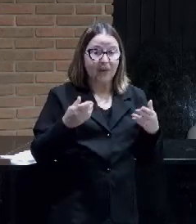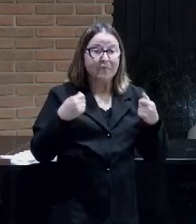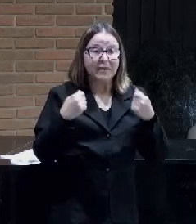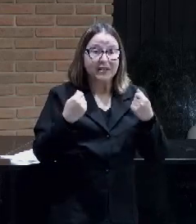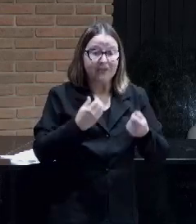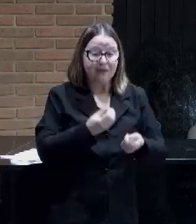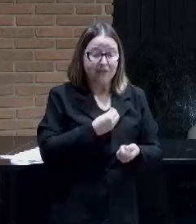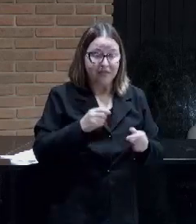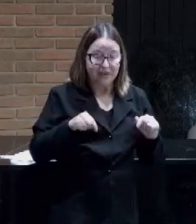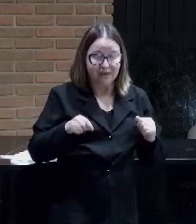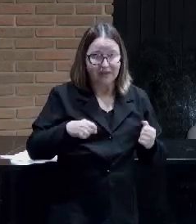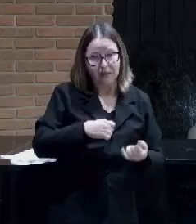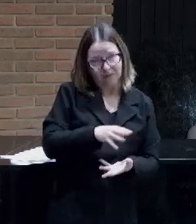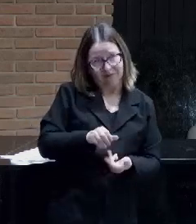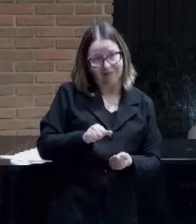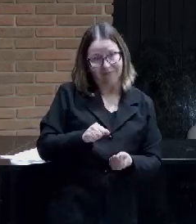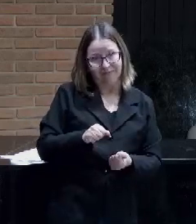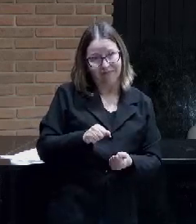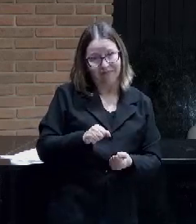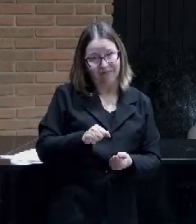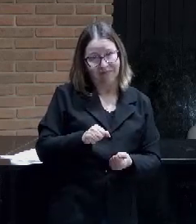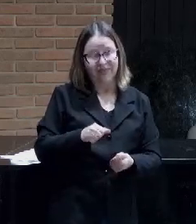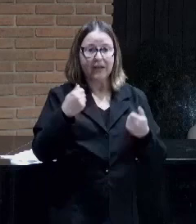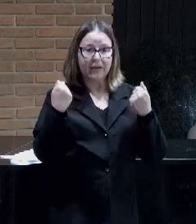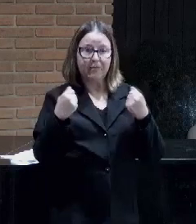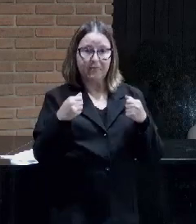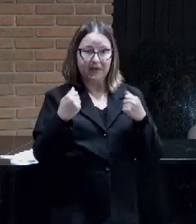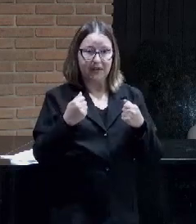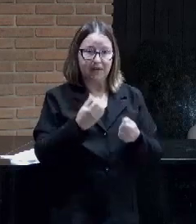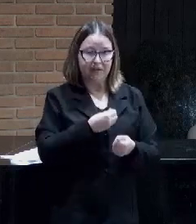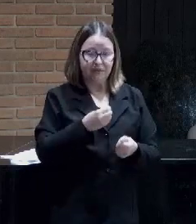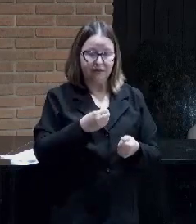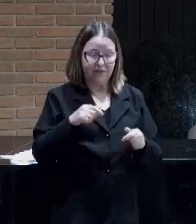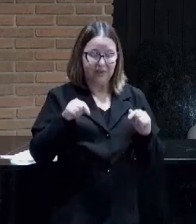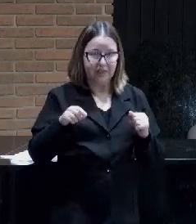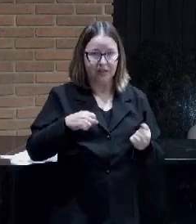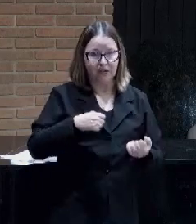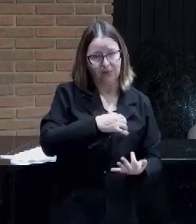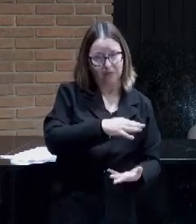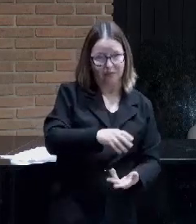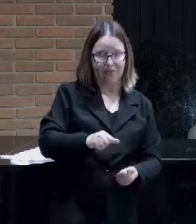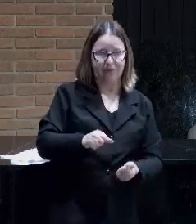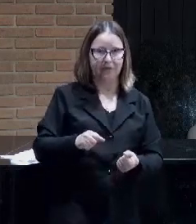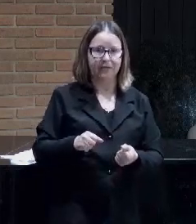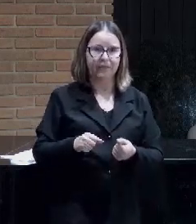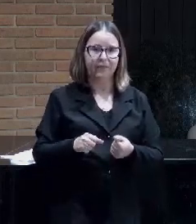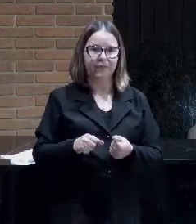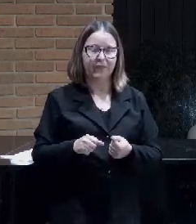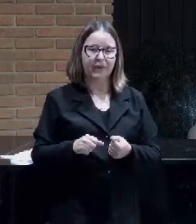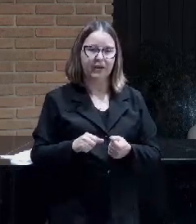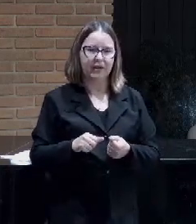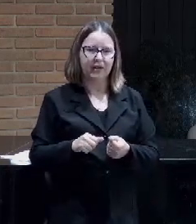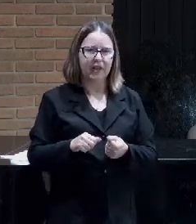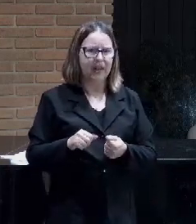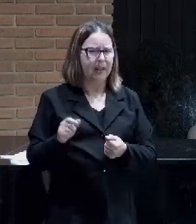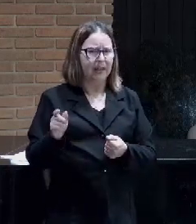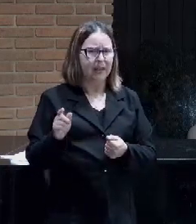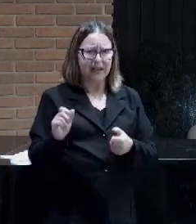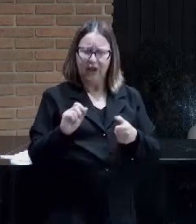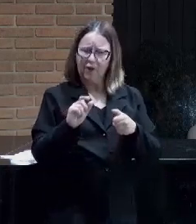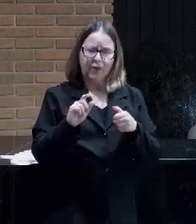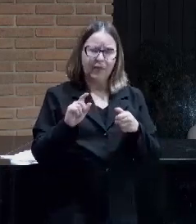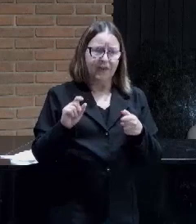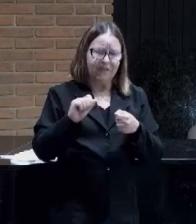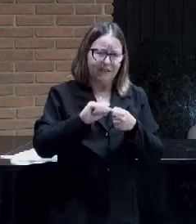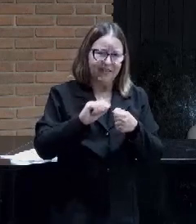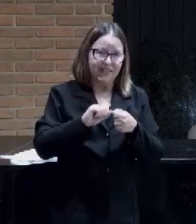nós. A gente tem que viver nesse mundo realizando sacrifício e voto ao Senhor. Não sacrifício e voto como eles fizeram, mas com